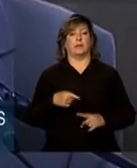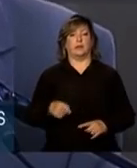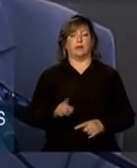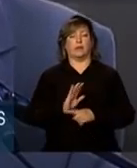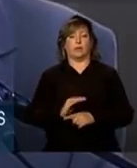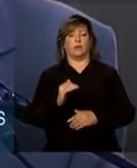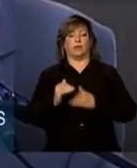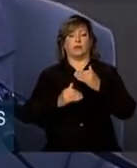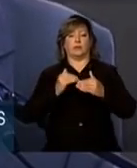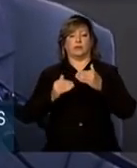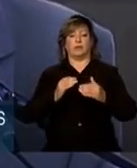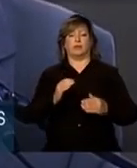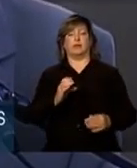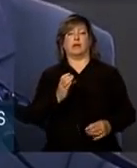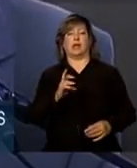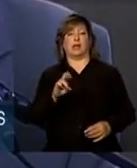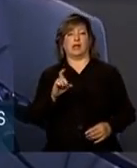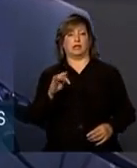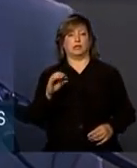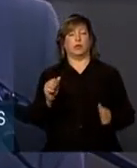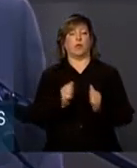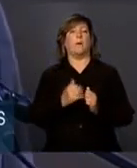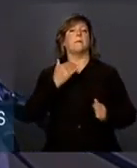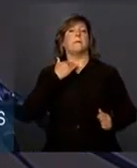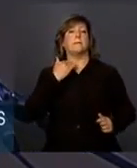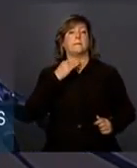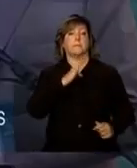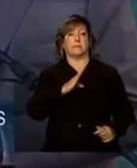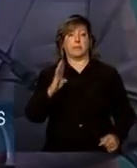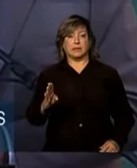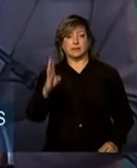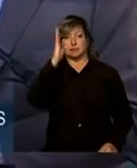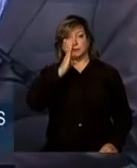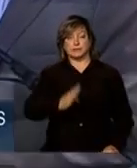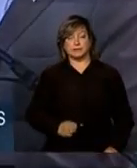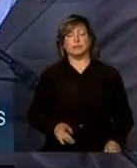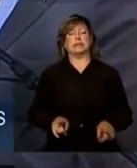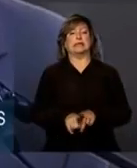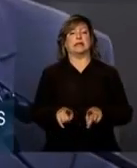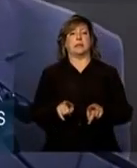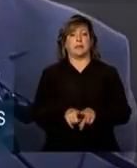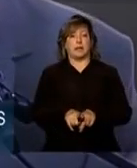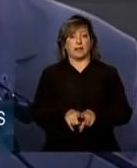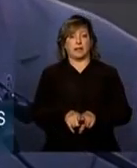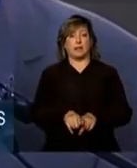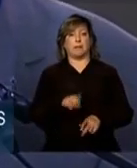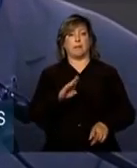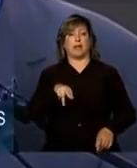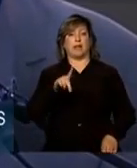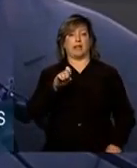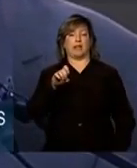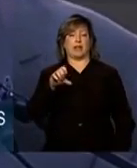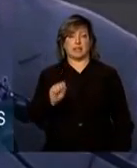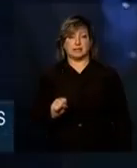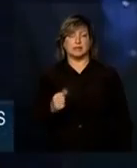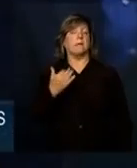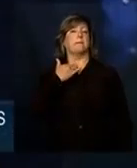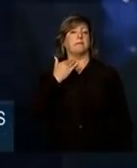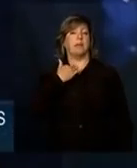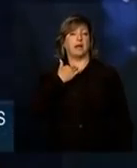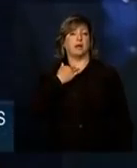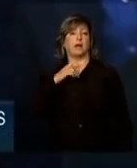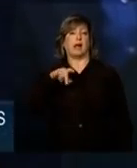Prodesenvolvimento, numa operação de crédito com o Banco do Brasil e também numa operação de crédito com o BNDES, através